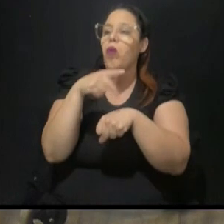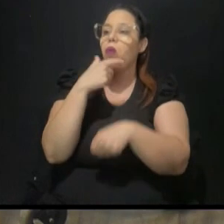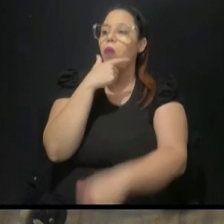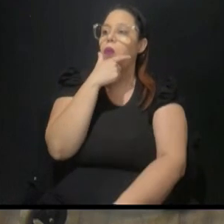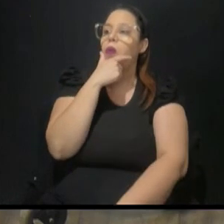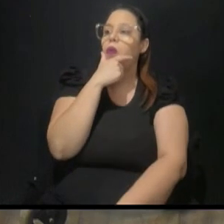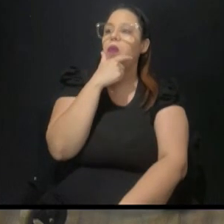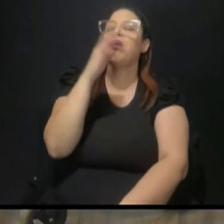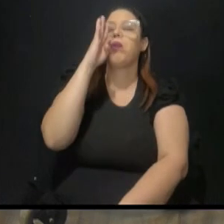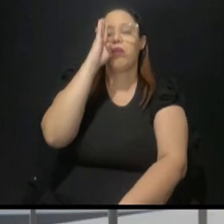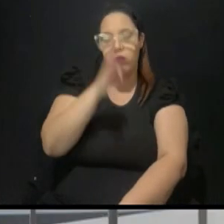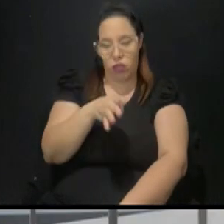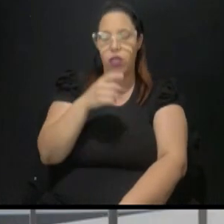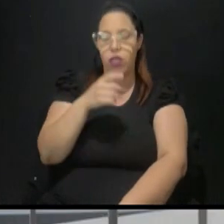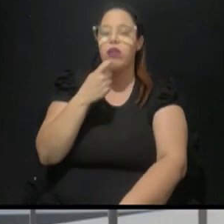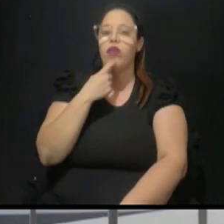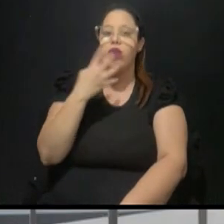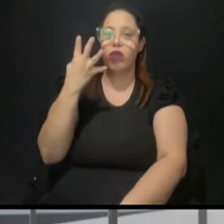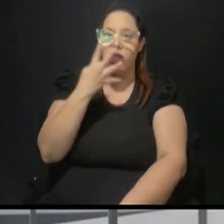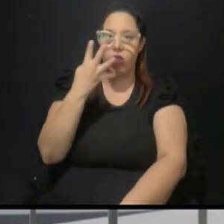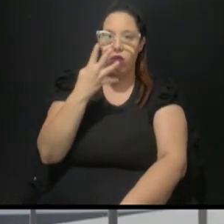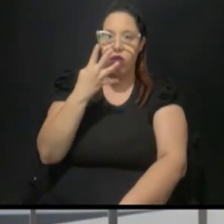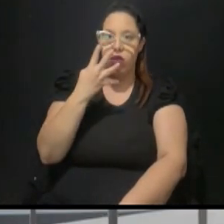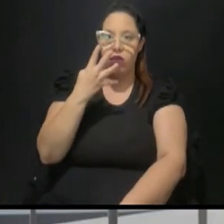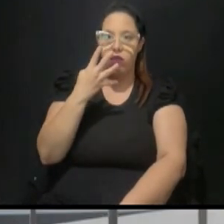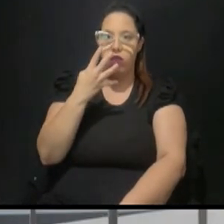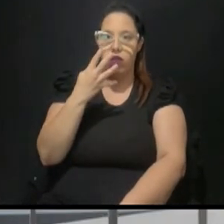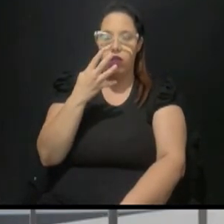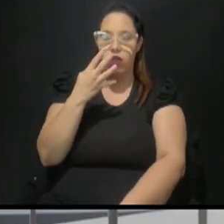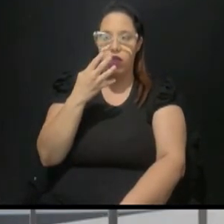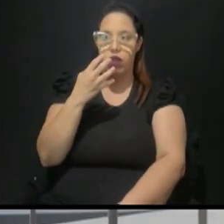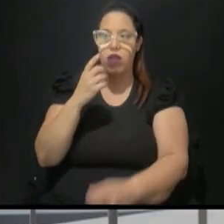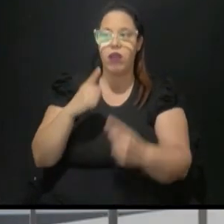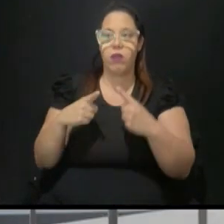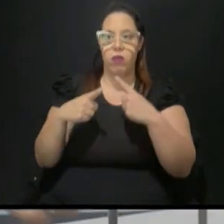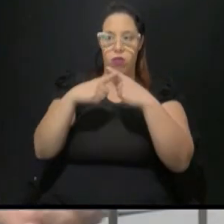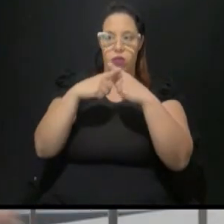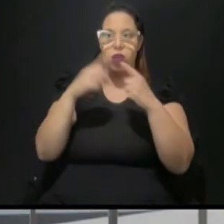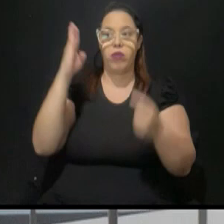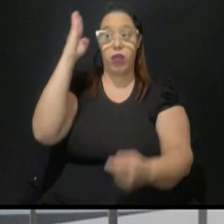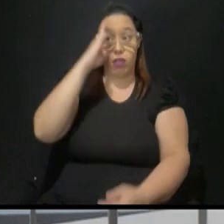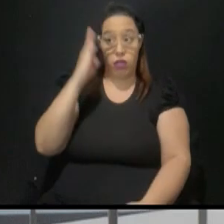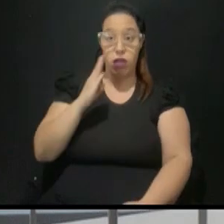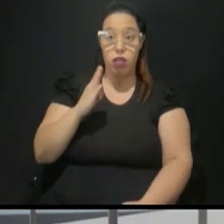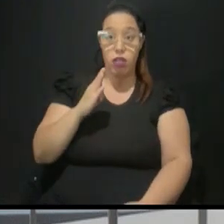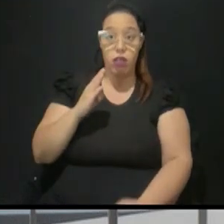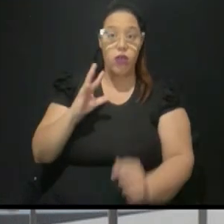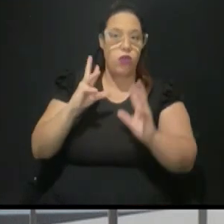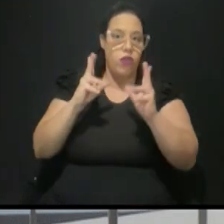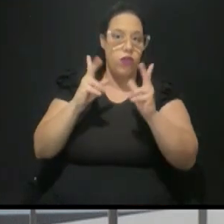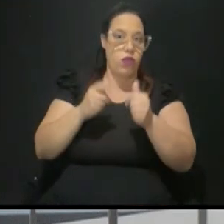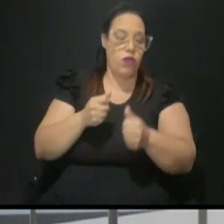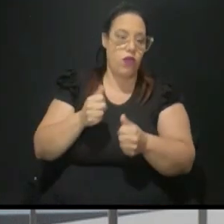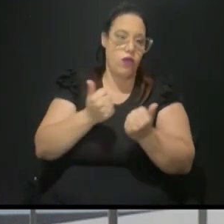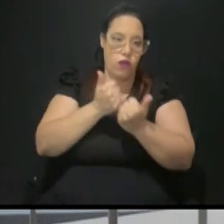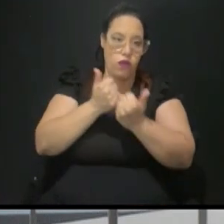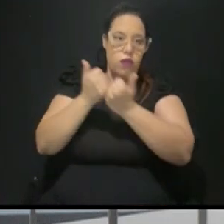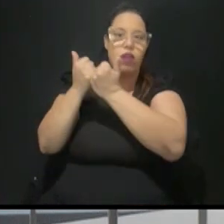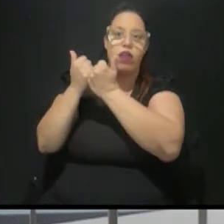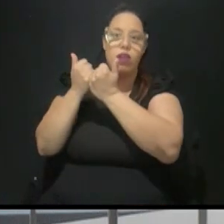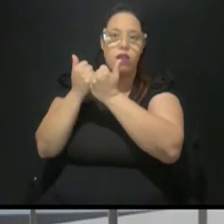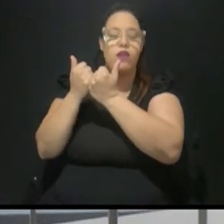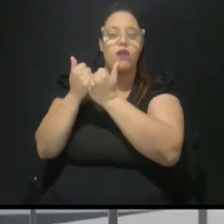país. Ela é 4 vezes campeã brasileira, né? E a gente teve vários vices e campeões de outros